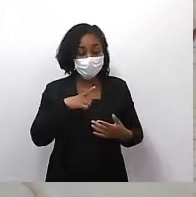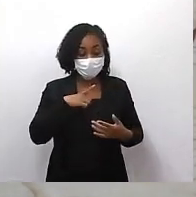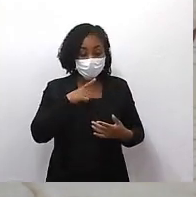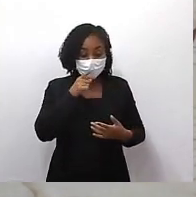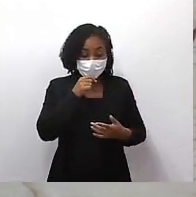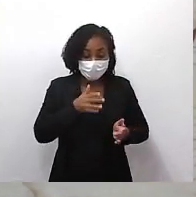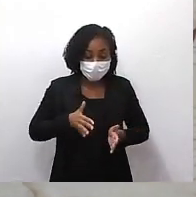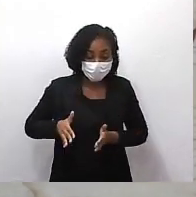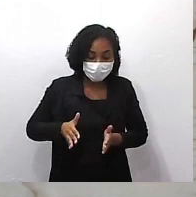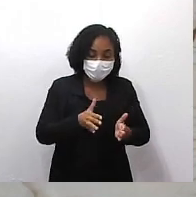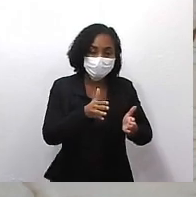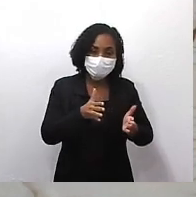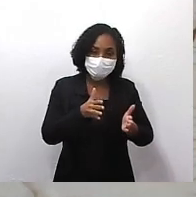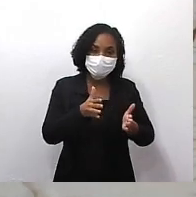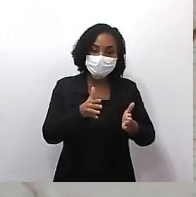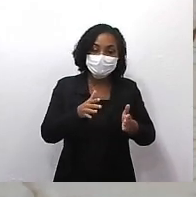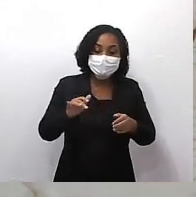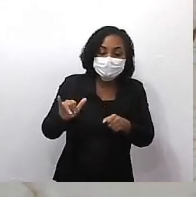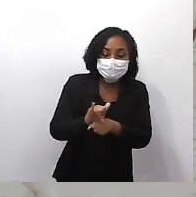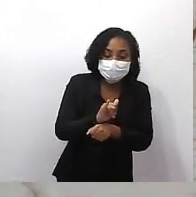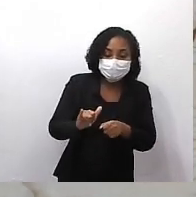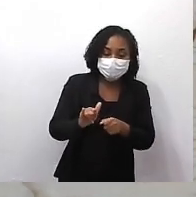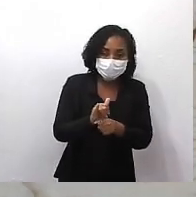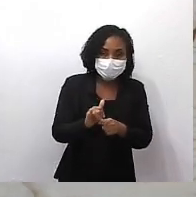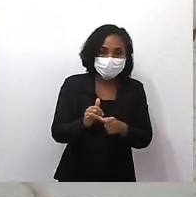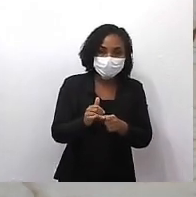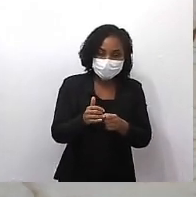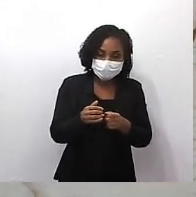rios... eles eram meios de transporte naquele